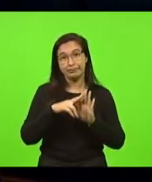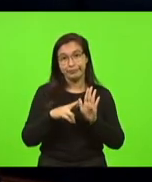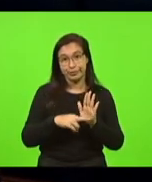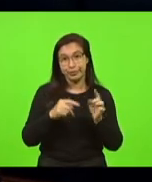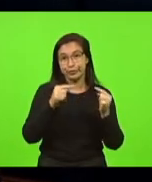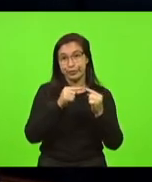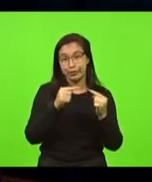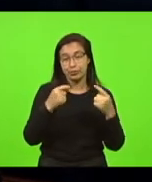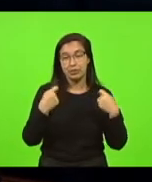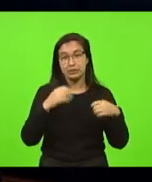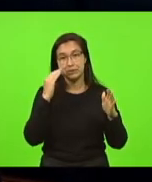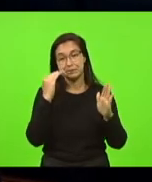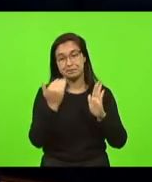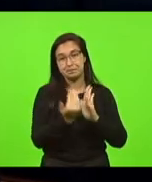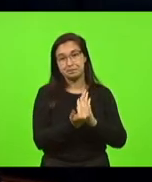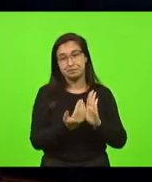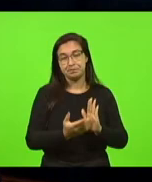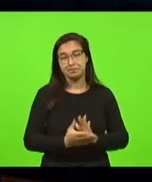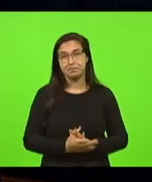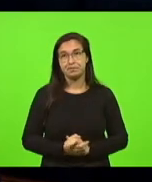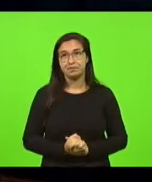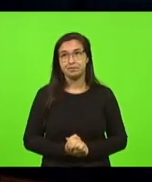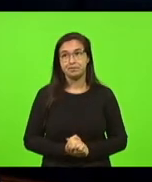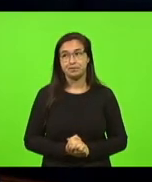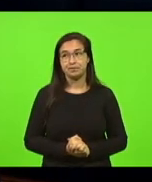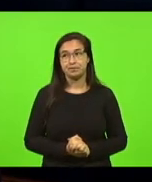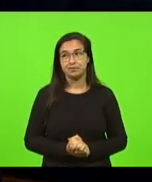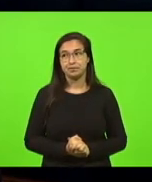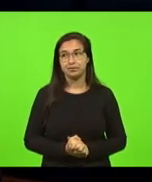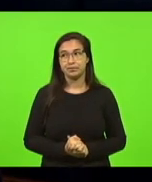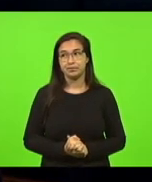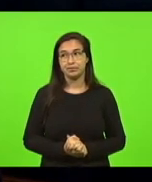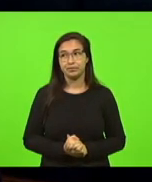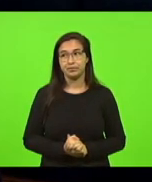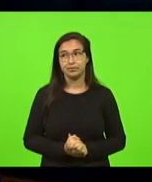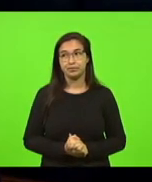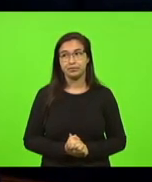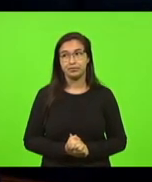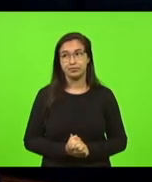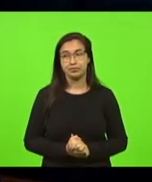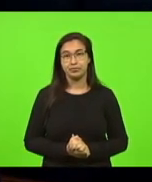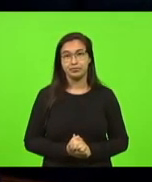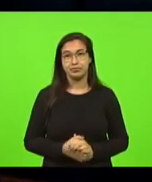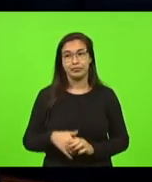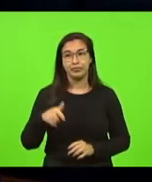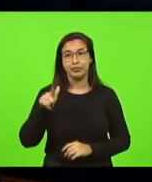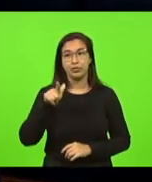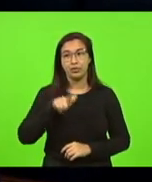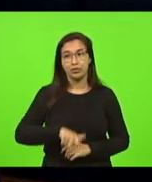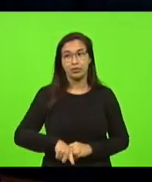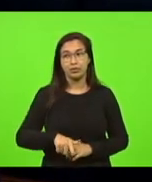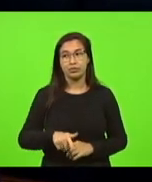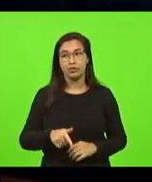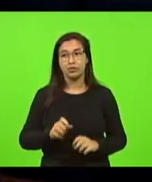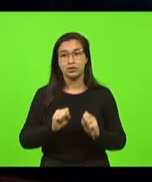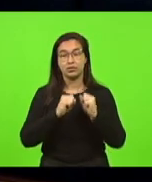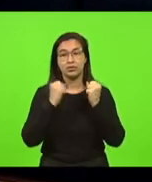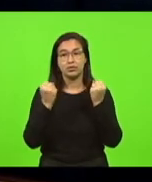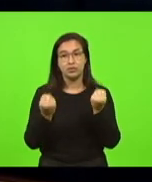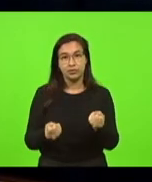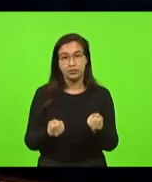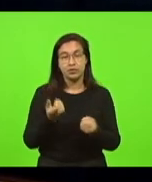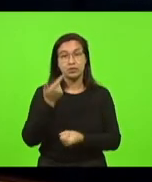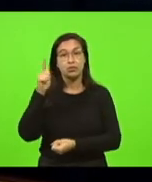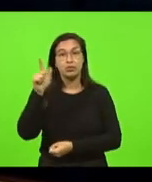vamos, obviamente temos que acatar isso, e em face disso também, e pela defesa de uma outra tabela, eu